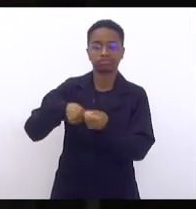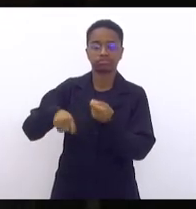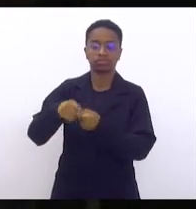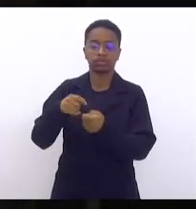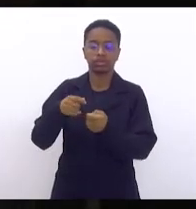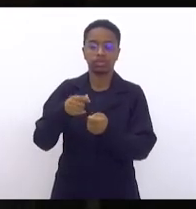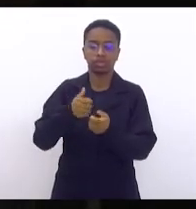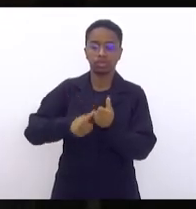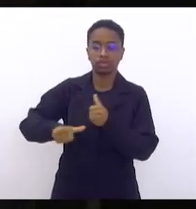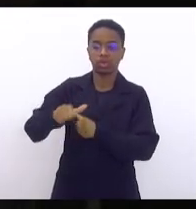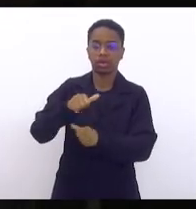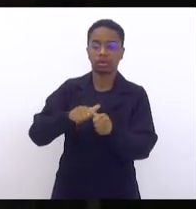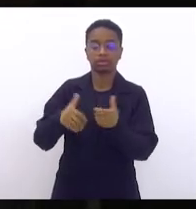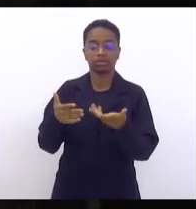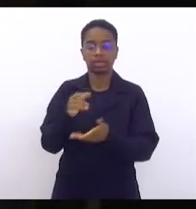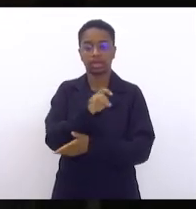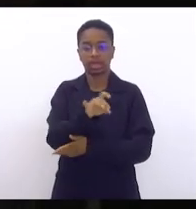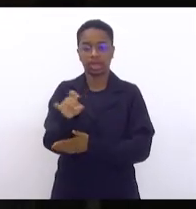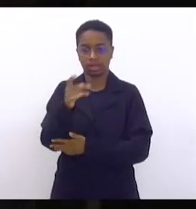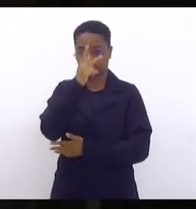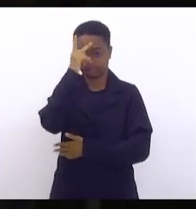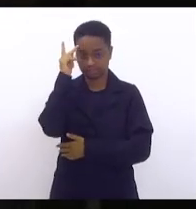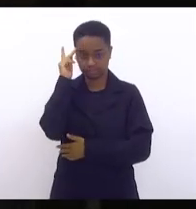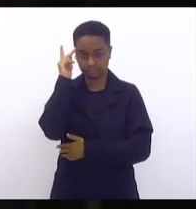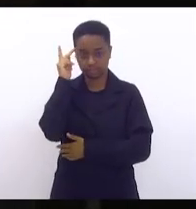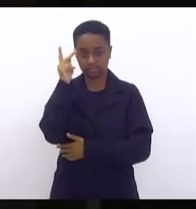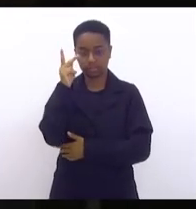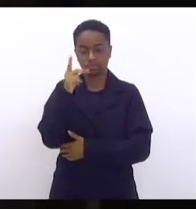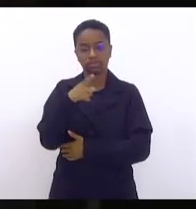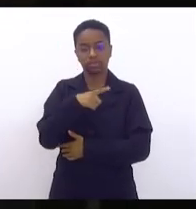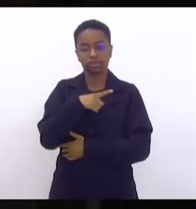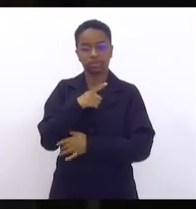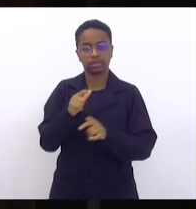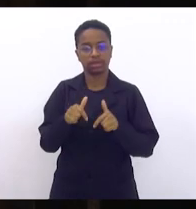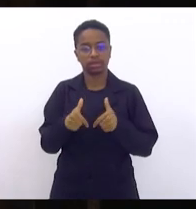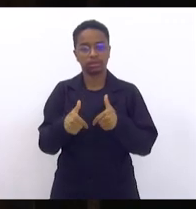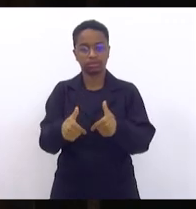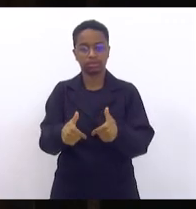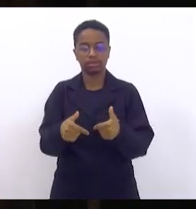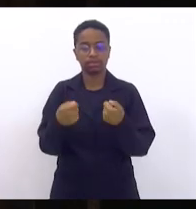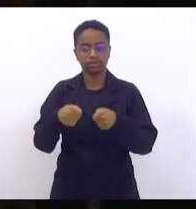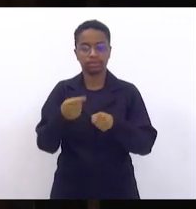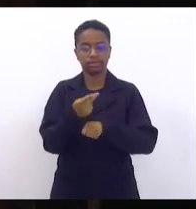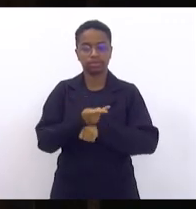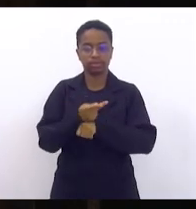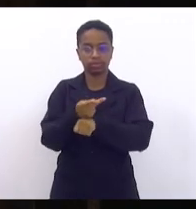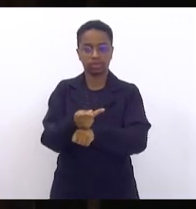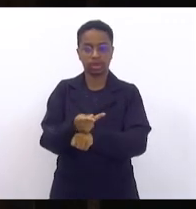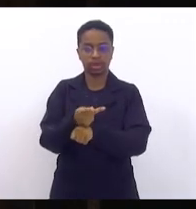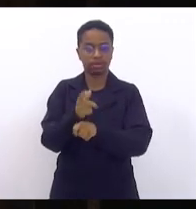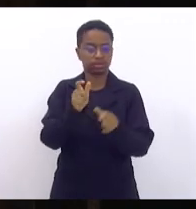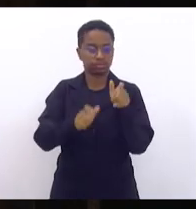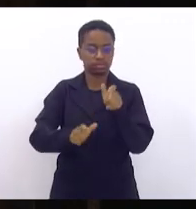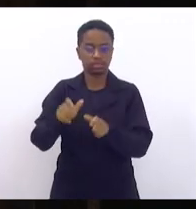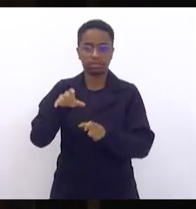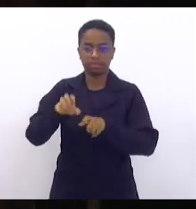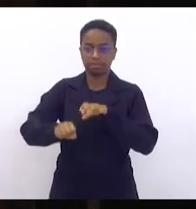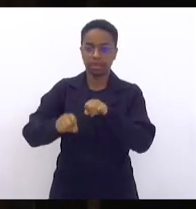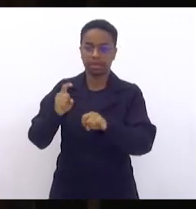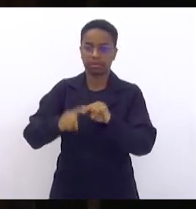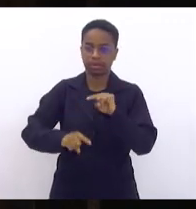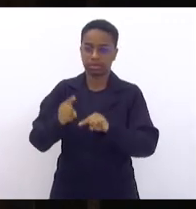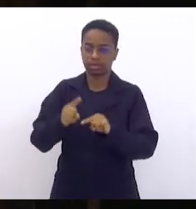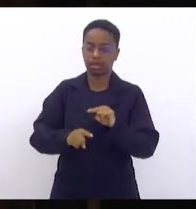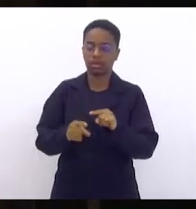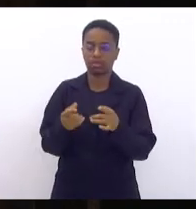para cada cidadão que tem essa toma essa iniciativa Procure um catador da sua rua procura uma cooperativa